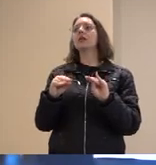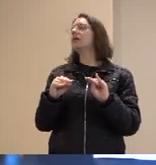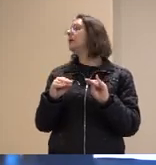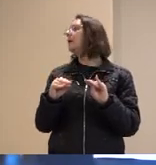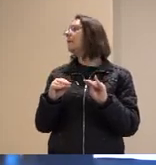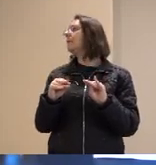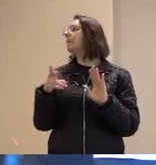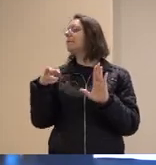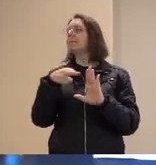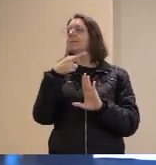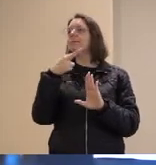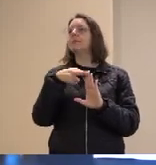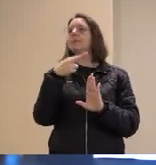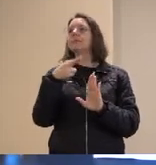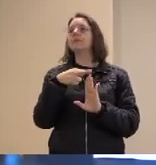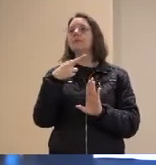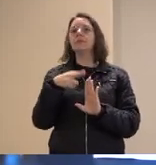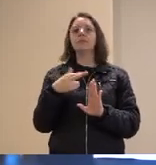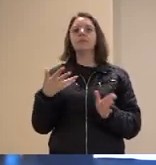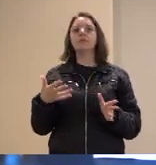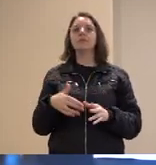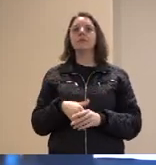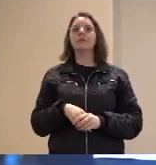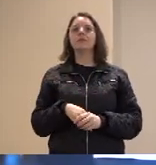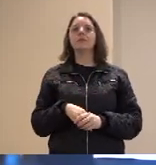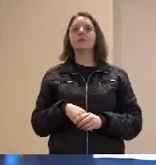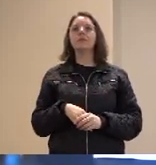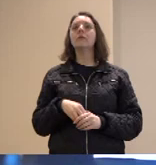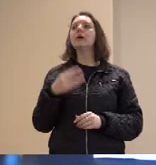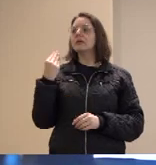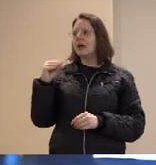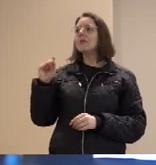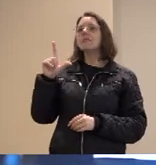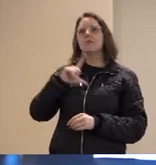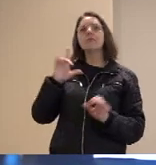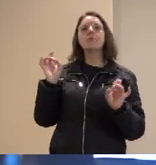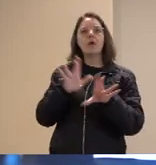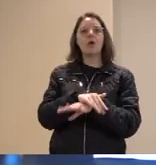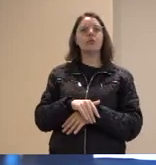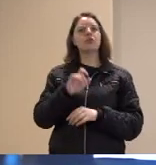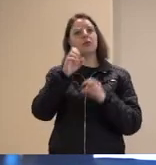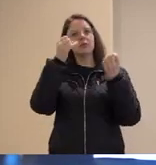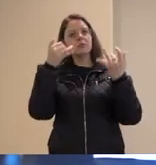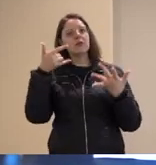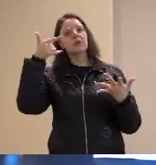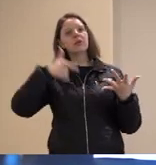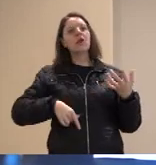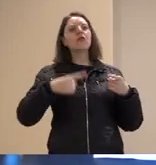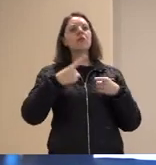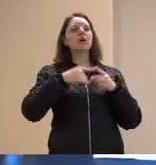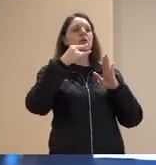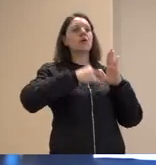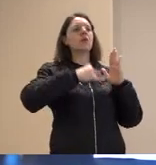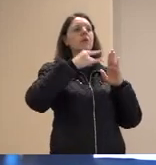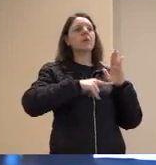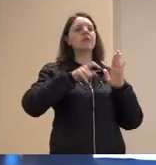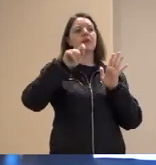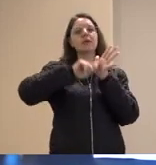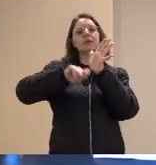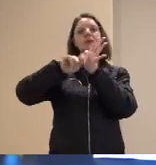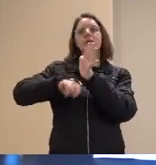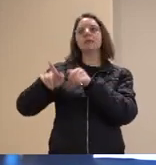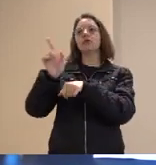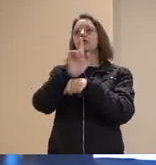na resolução 1. Travou, né? Mas está lá. E aqui só reafirma, porque é um documento que foi assinado